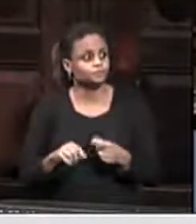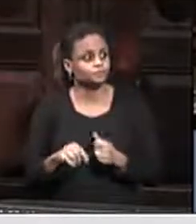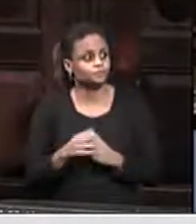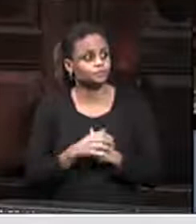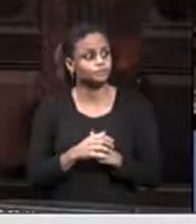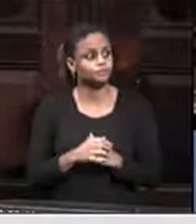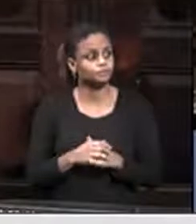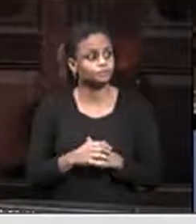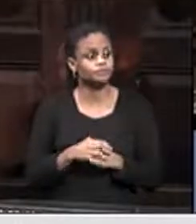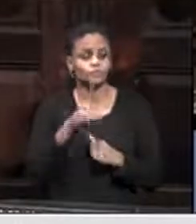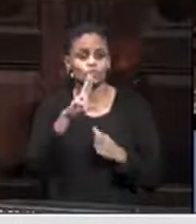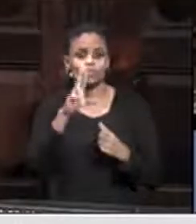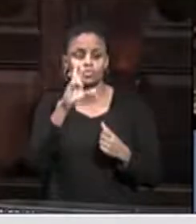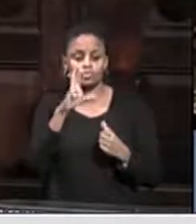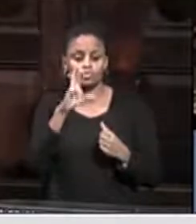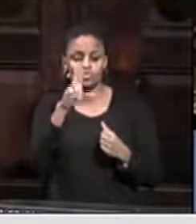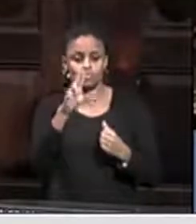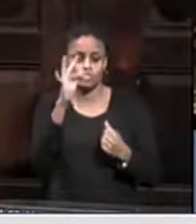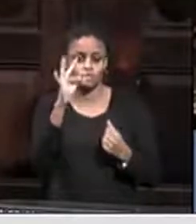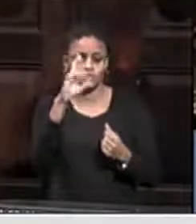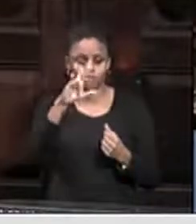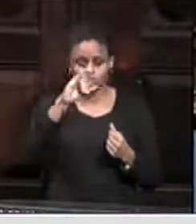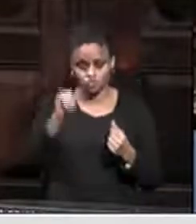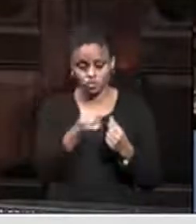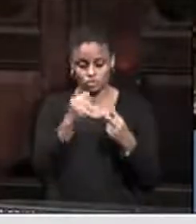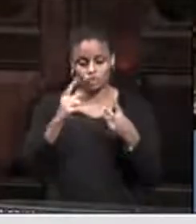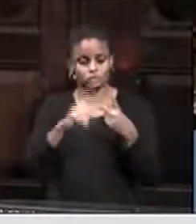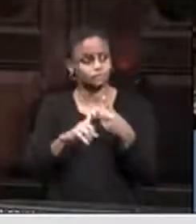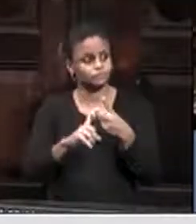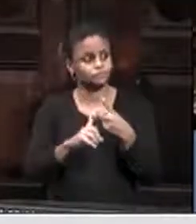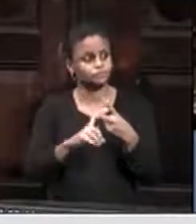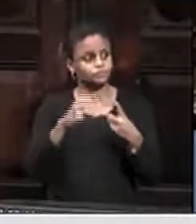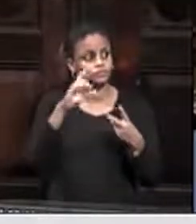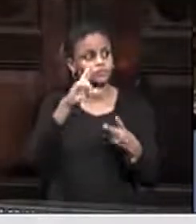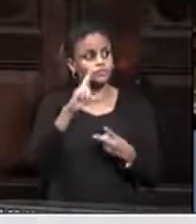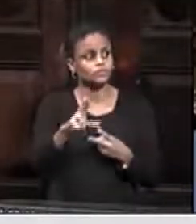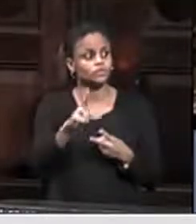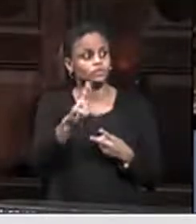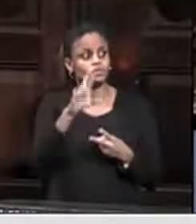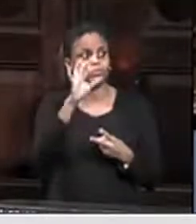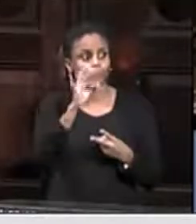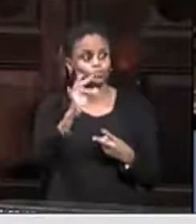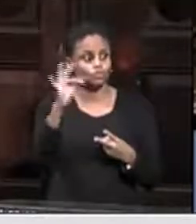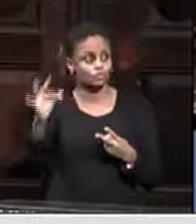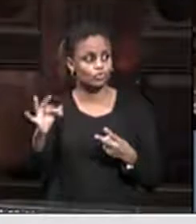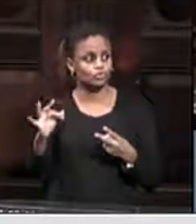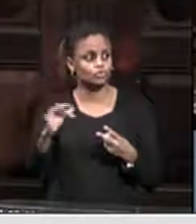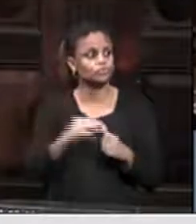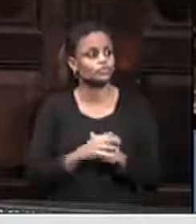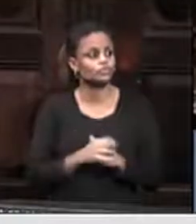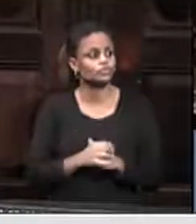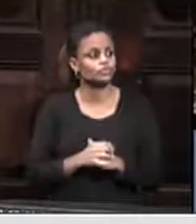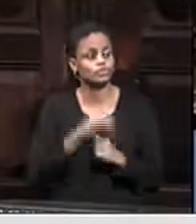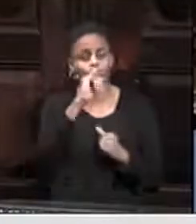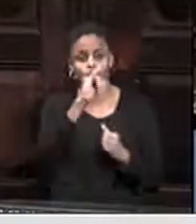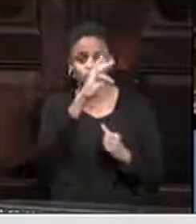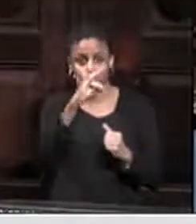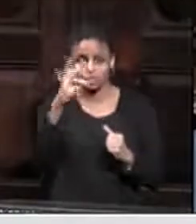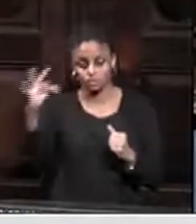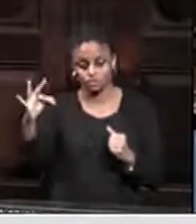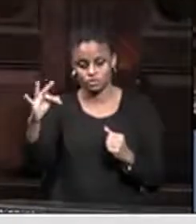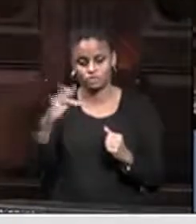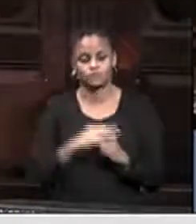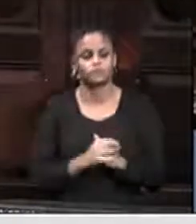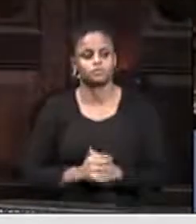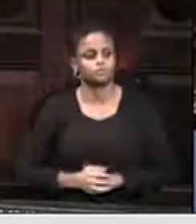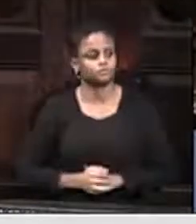do Rio de Janeiro, IFRJ, e o Instituto Federal Fluminense de Educação, Ciência e Tecnologia, o IF, ou IFF, como